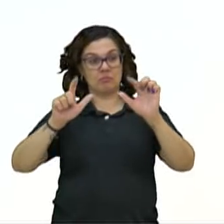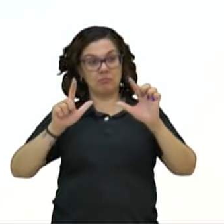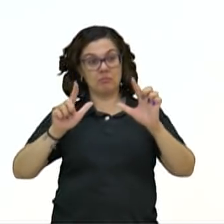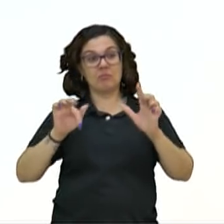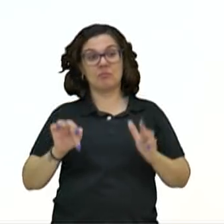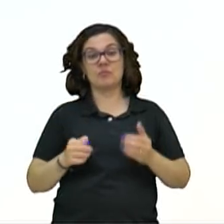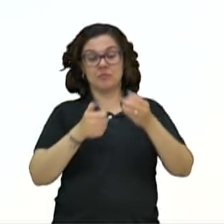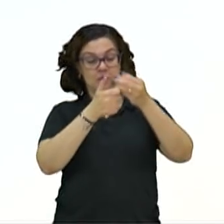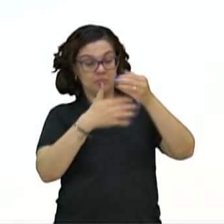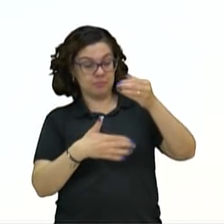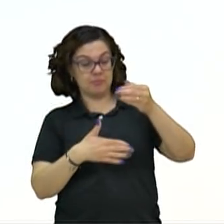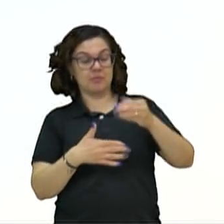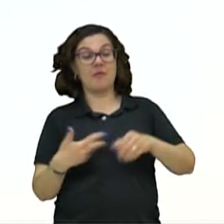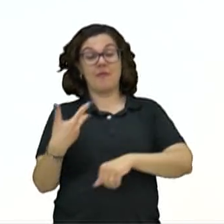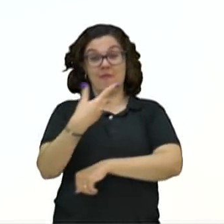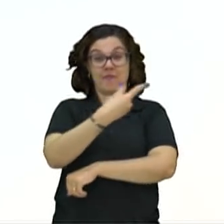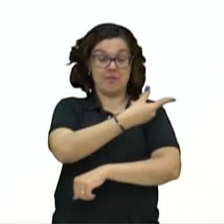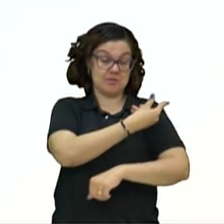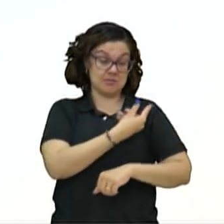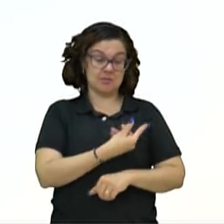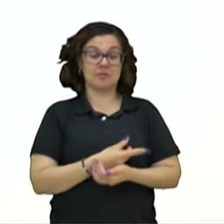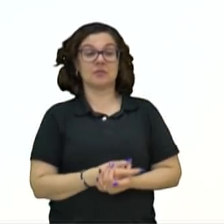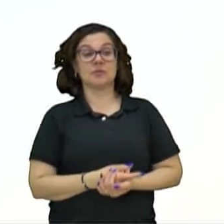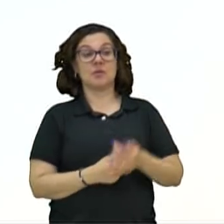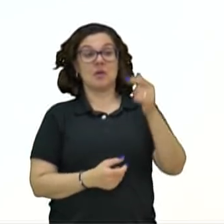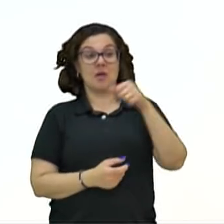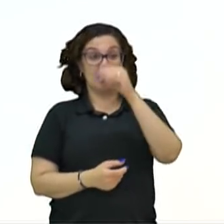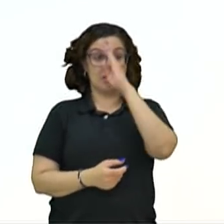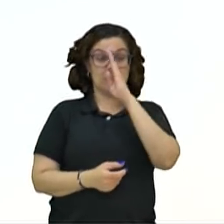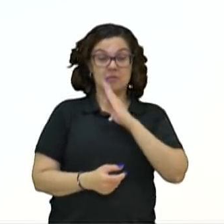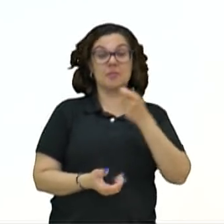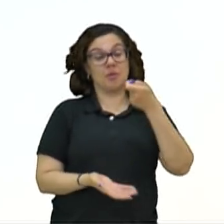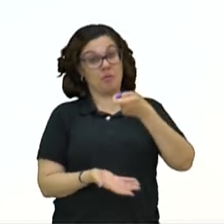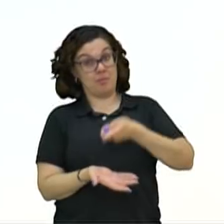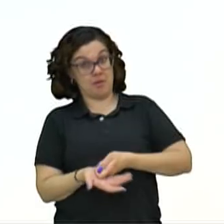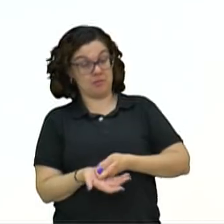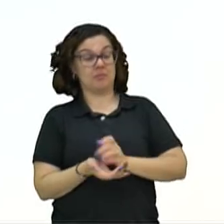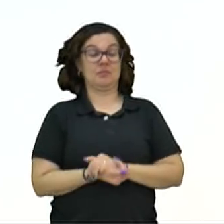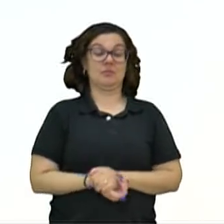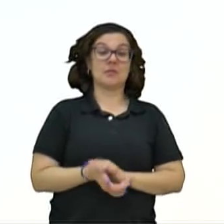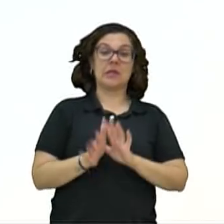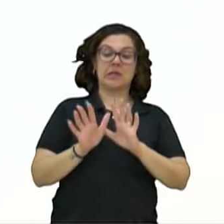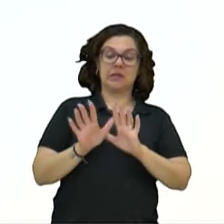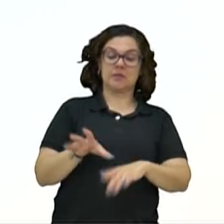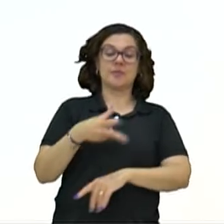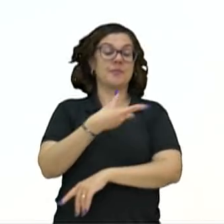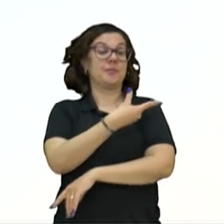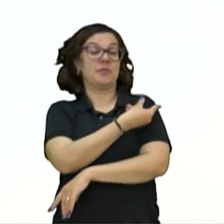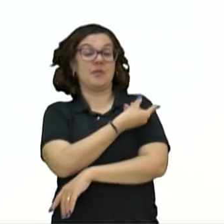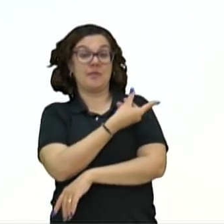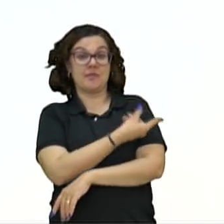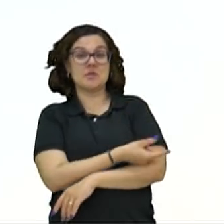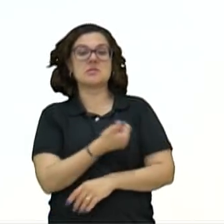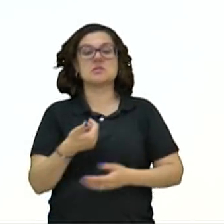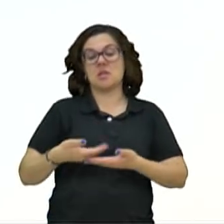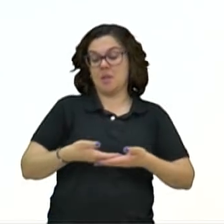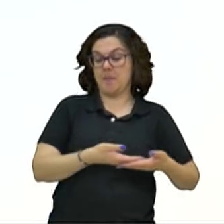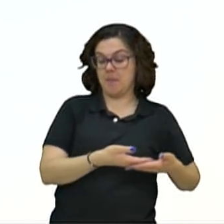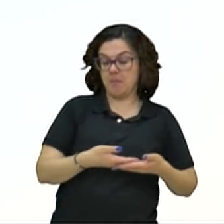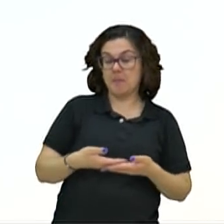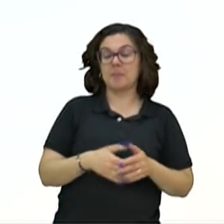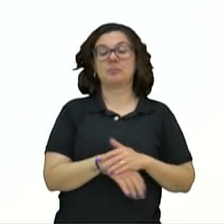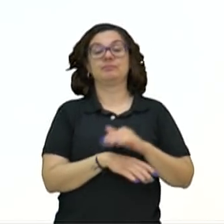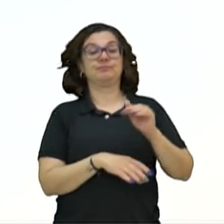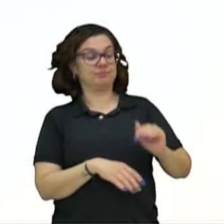do calendário de vacinas, que aqui no Brasil nós adotamos. Então, tem vacinas que a gente toma quando é bebê,